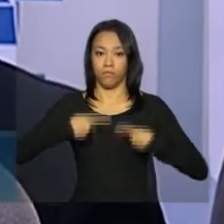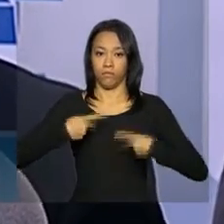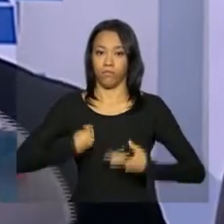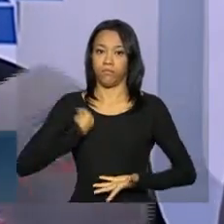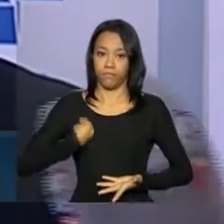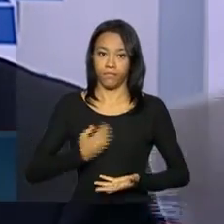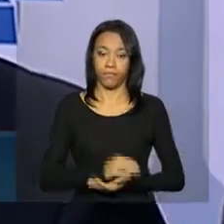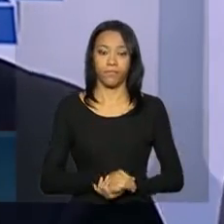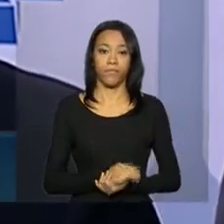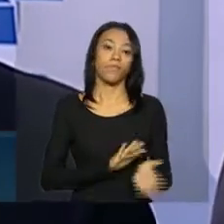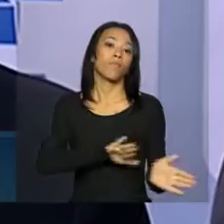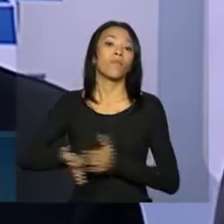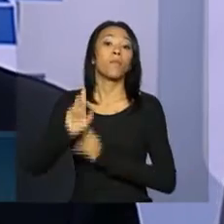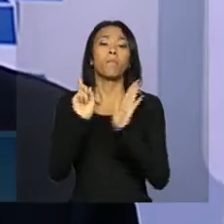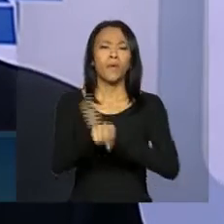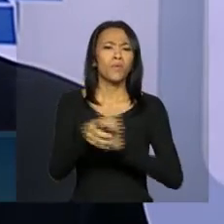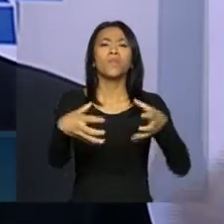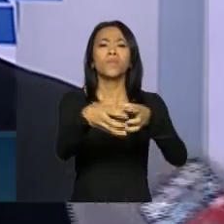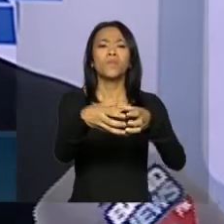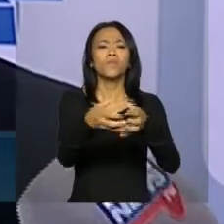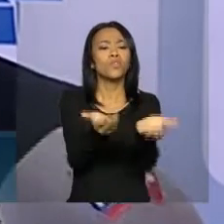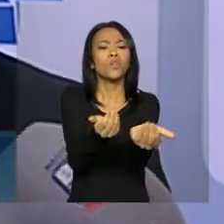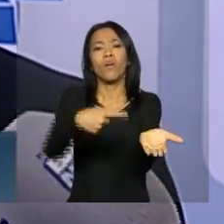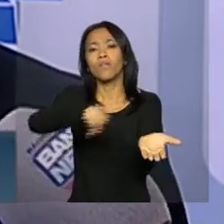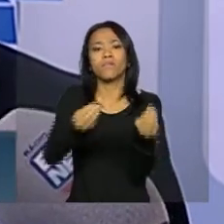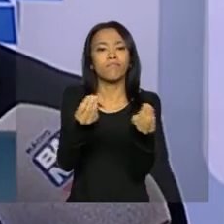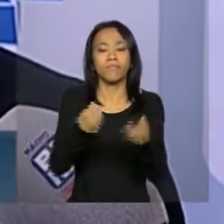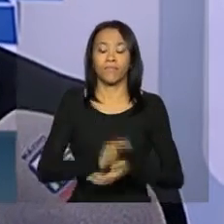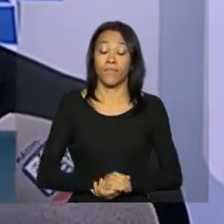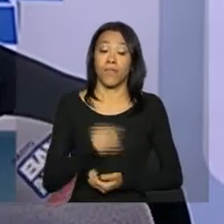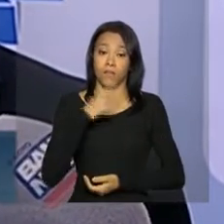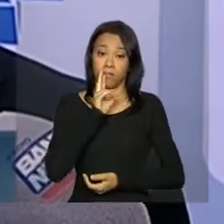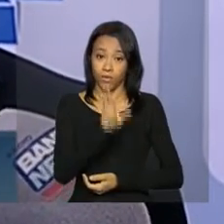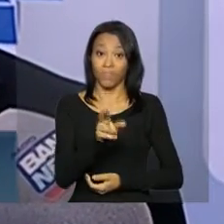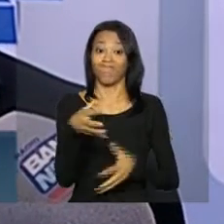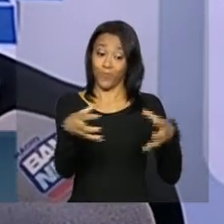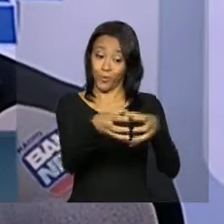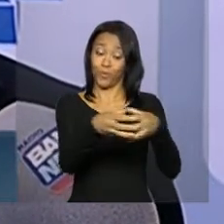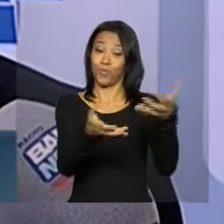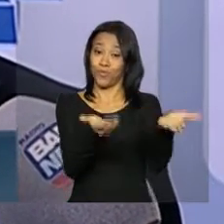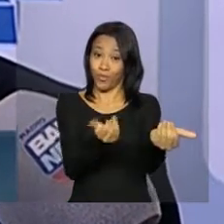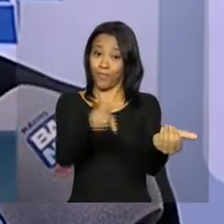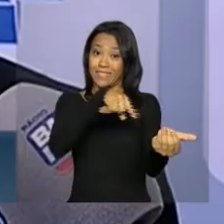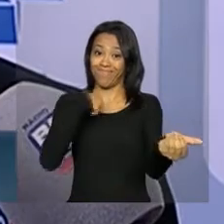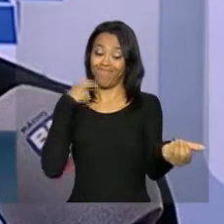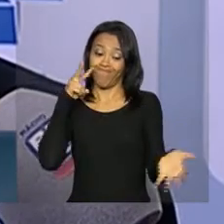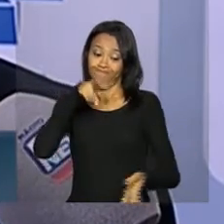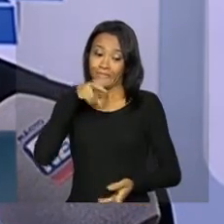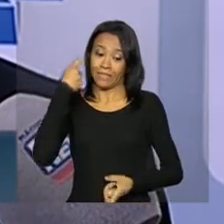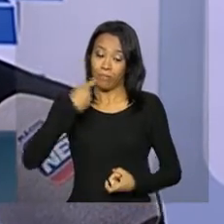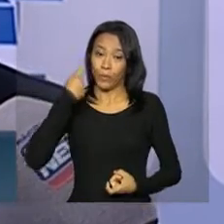tomar. Em relação aos jovens, que estão sendo... Bom, os jovens, esse é um aspecto que está nos preocupando. É um